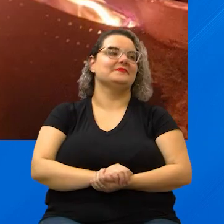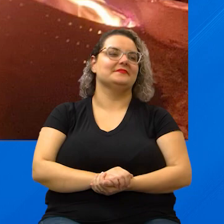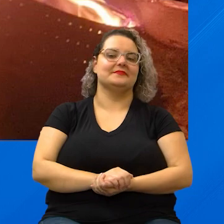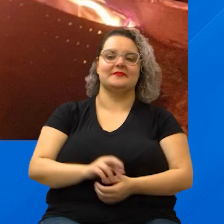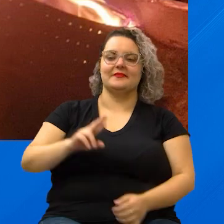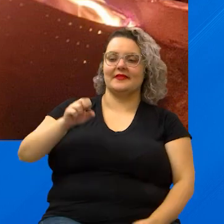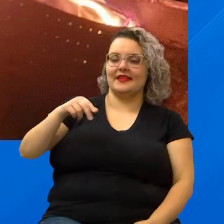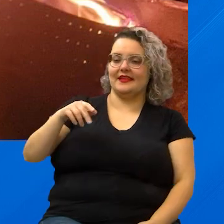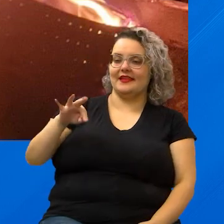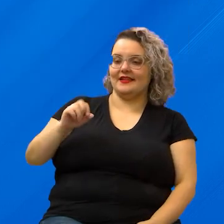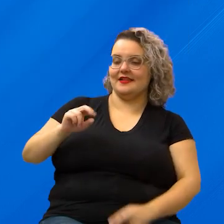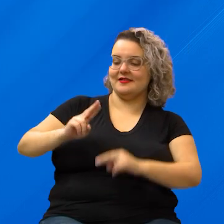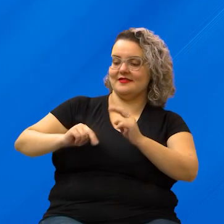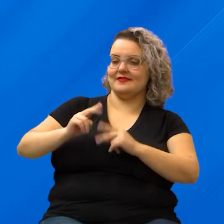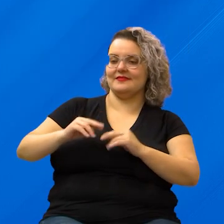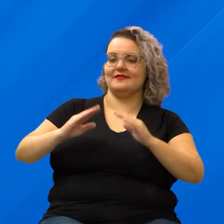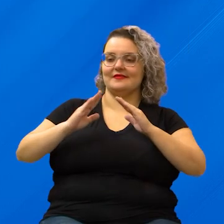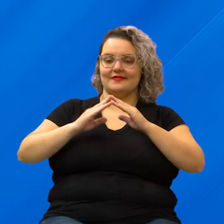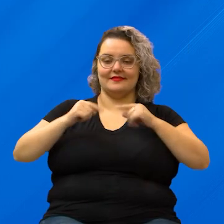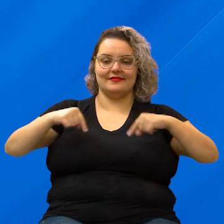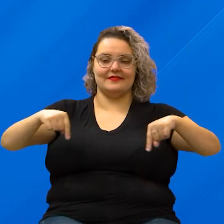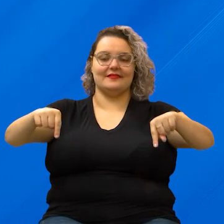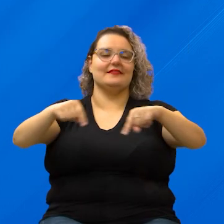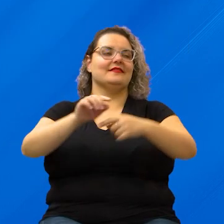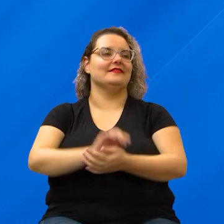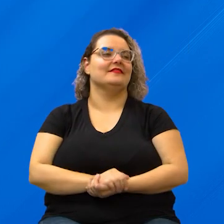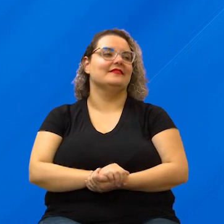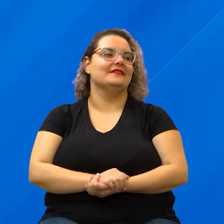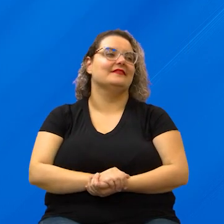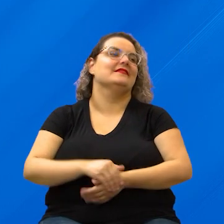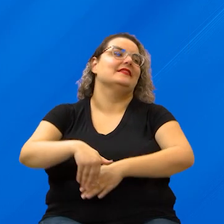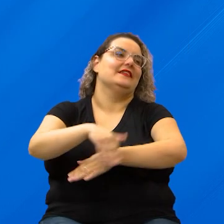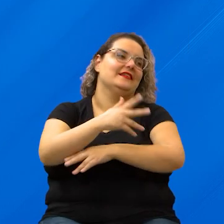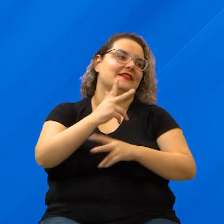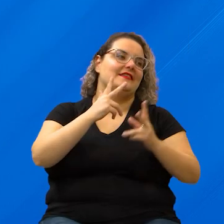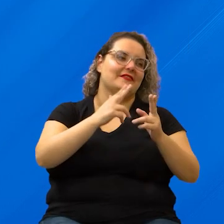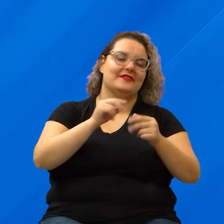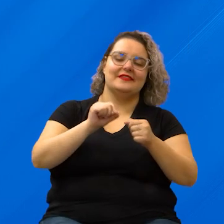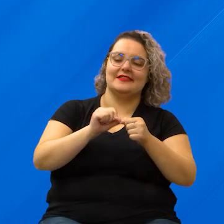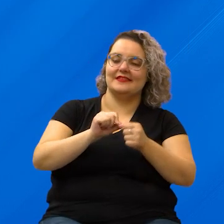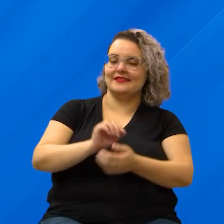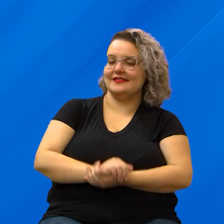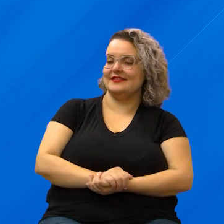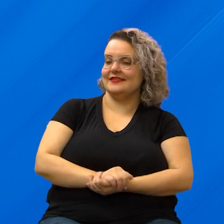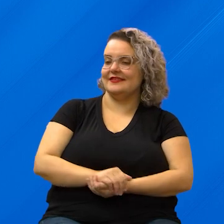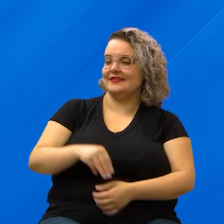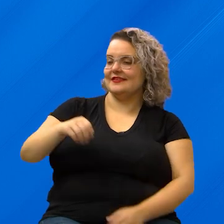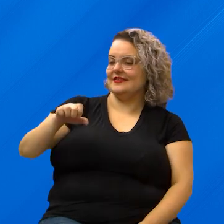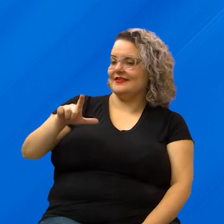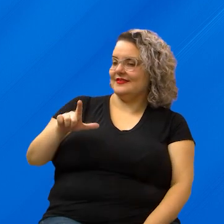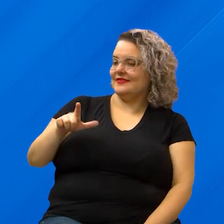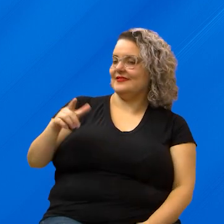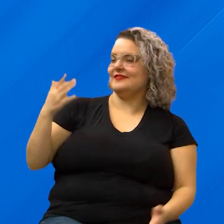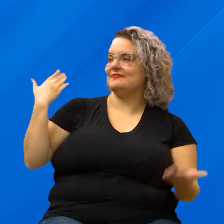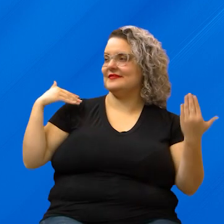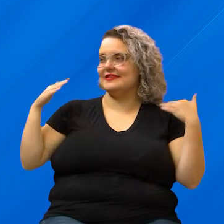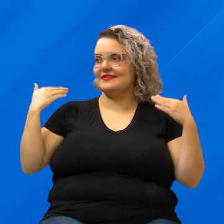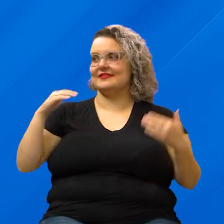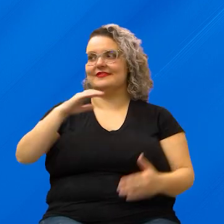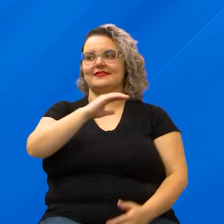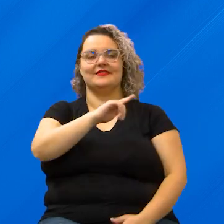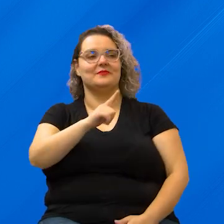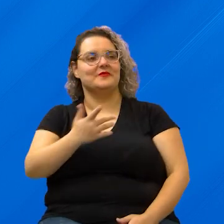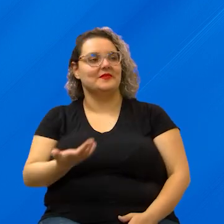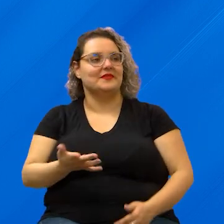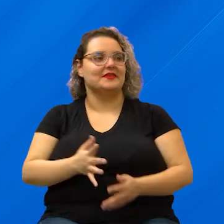casa. Aí a Renata fazendo uma fogueira no fundo de casa. Igual fazer na rua. Igual fazer na rua. Aí a Mel também